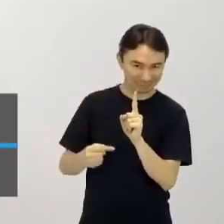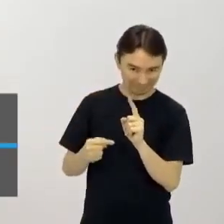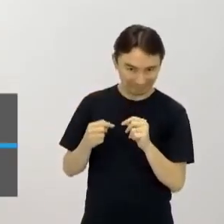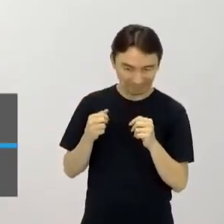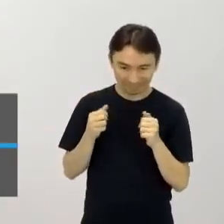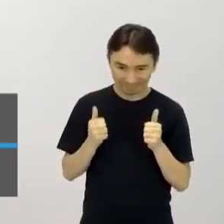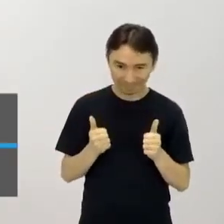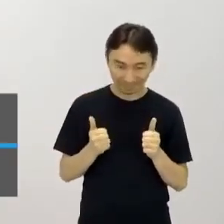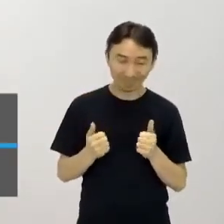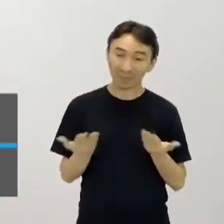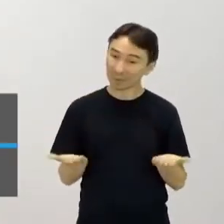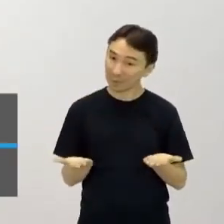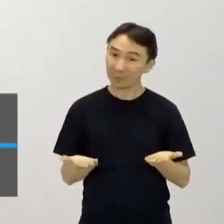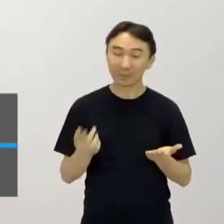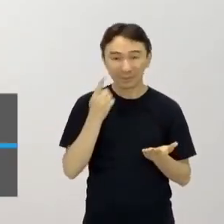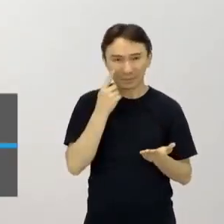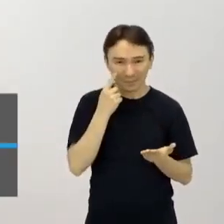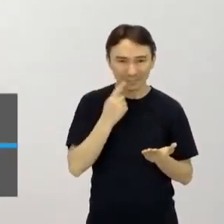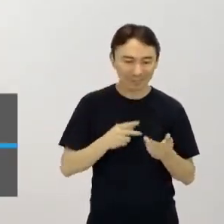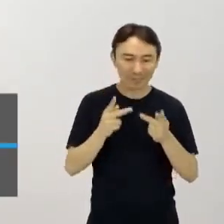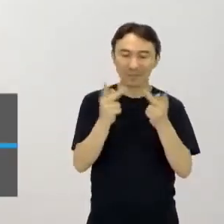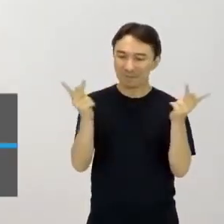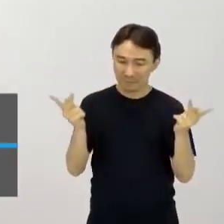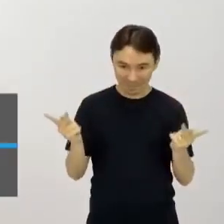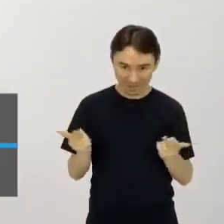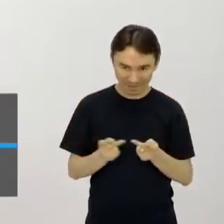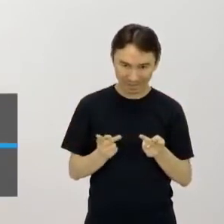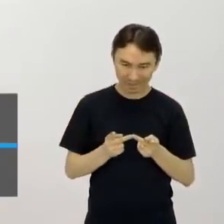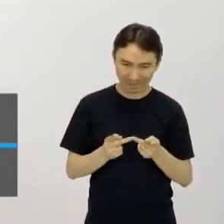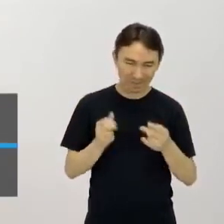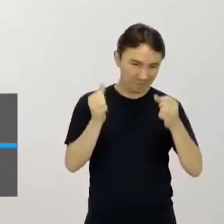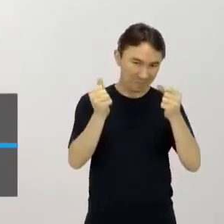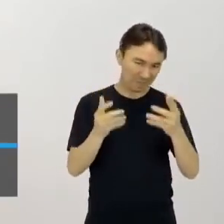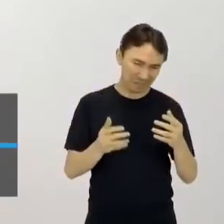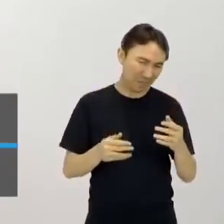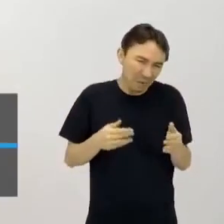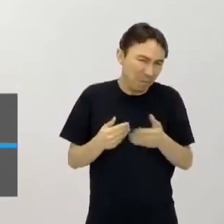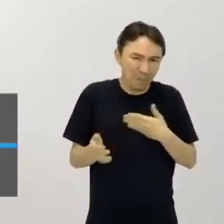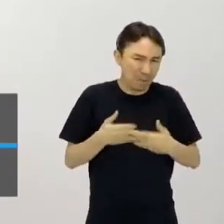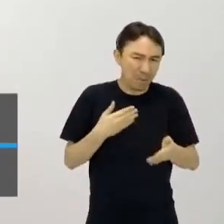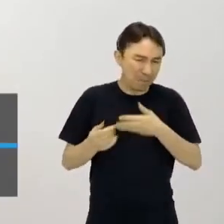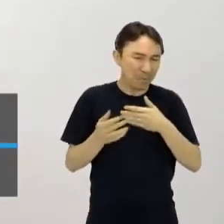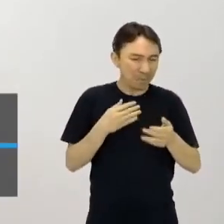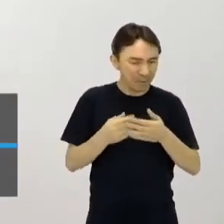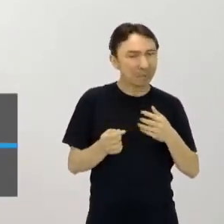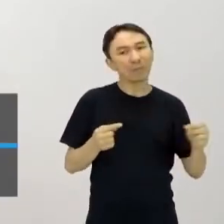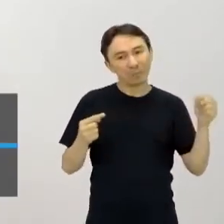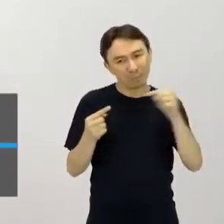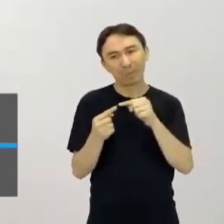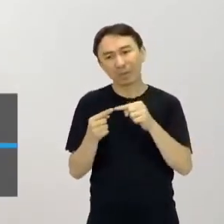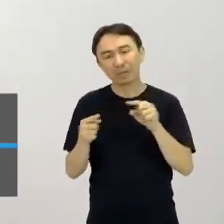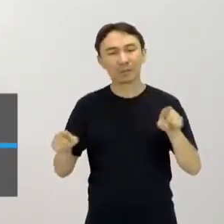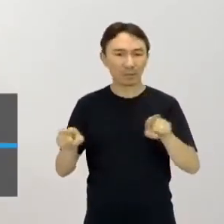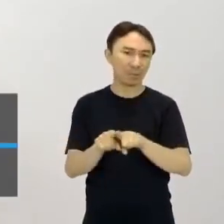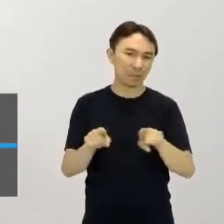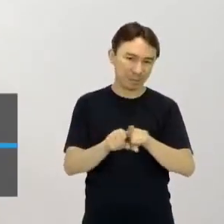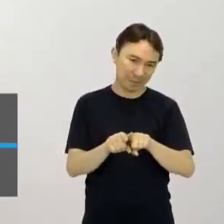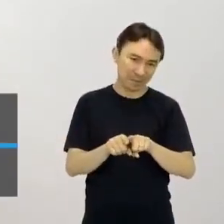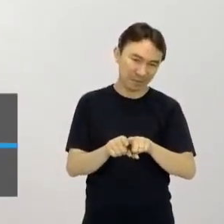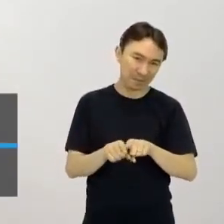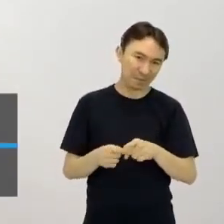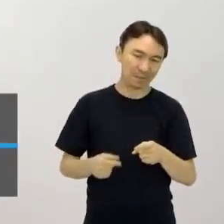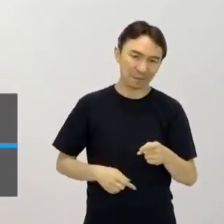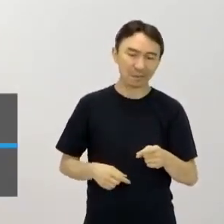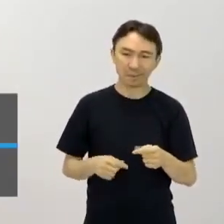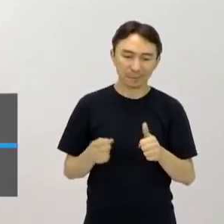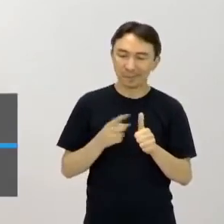que nós aplicamos para a pizza, ela funciona para qualquer valor também. A gente pode utilizar esse método também. Primeiro a